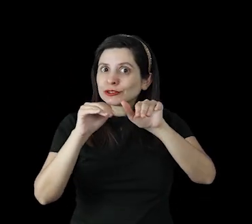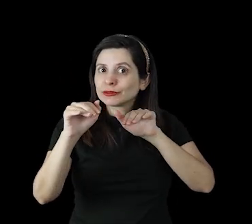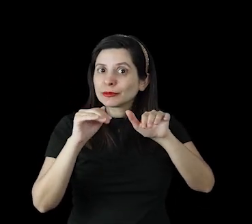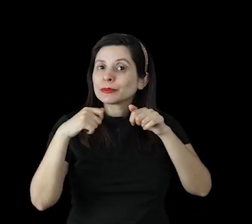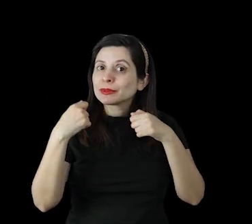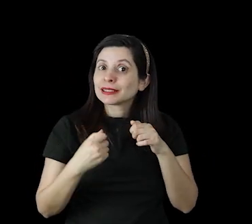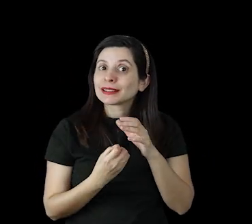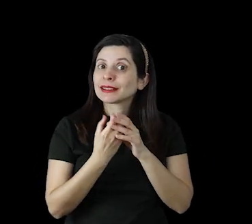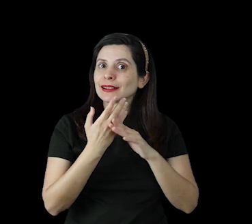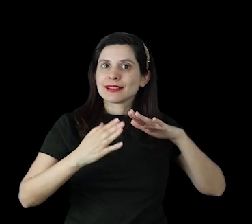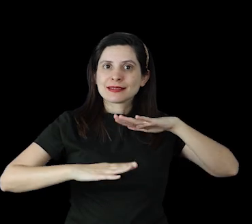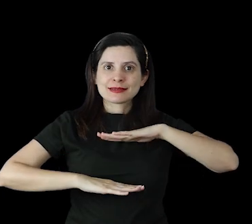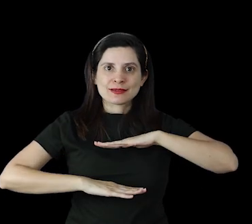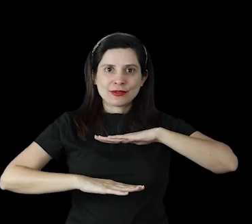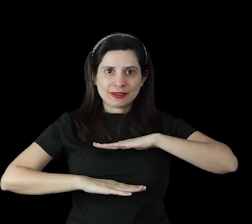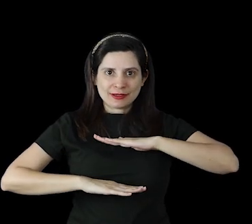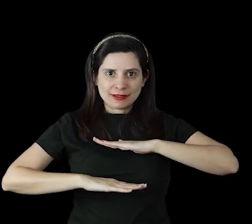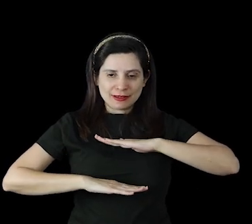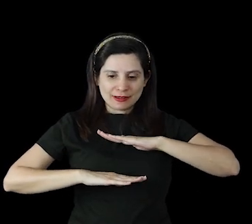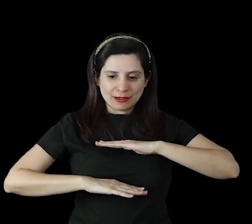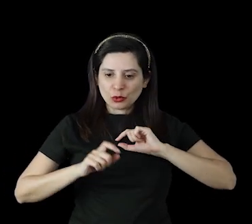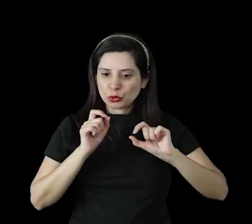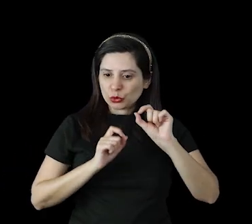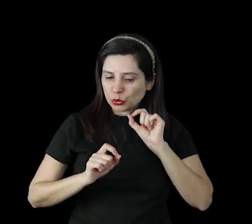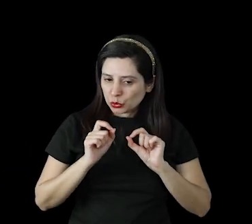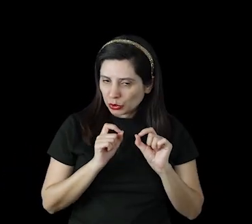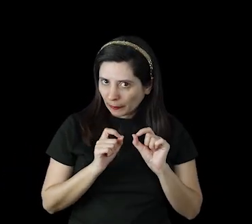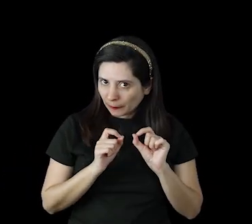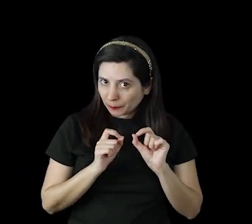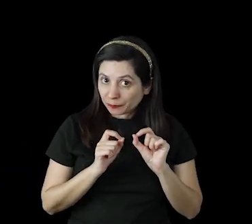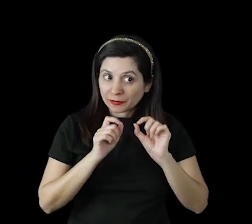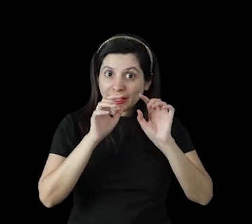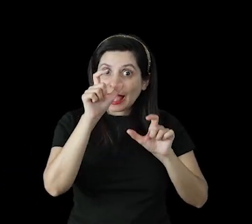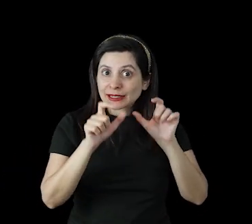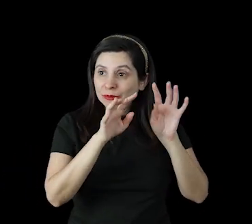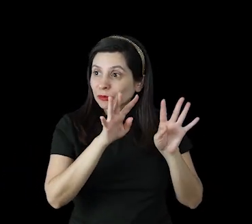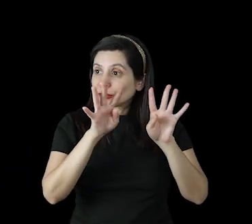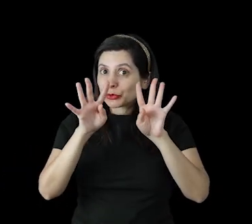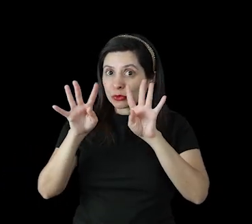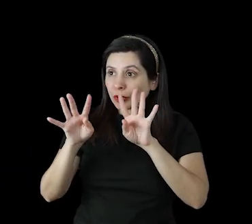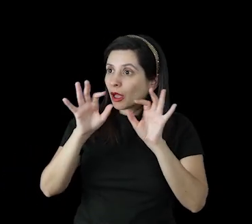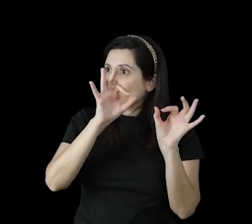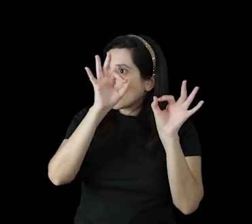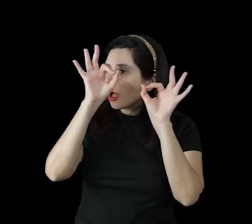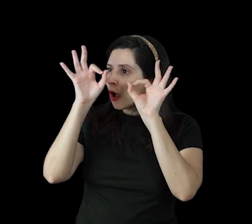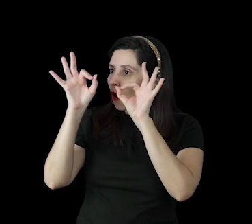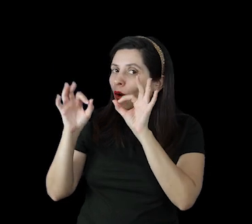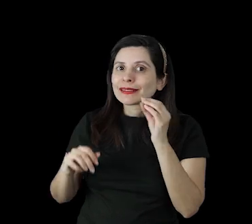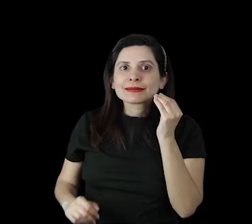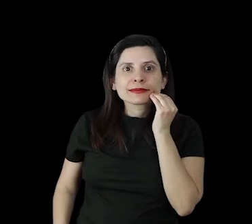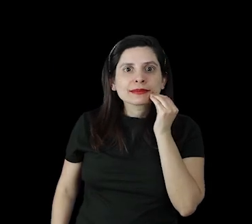criar situações aonde o público vê a tela e tenta entender o